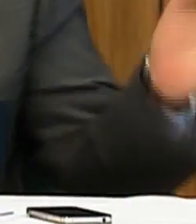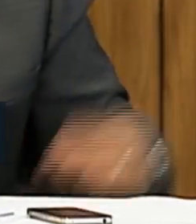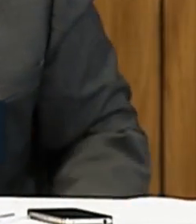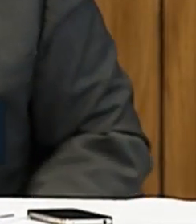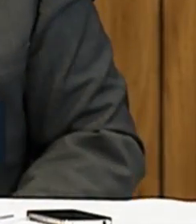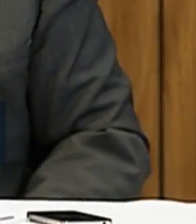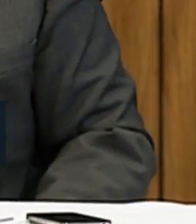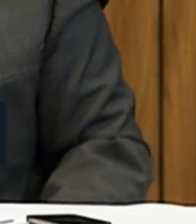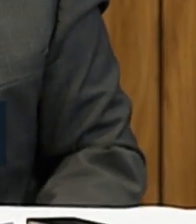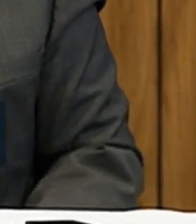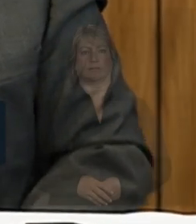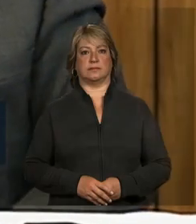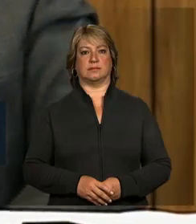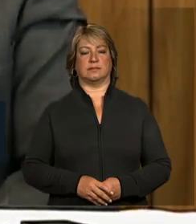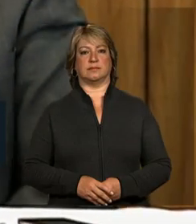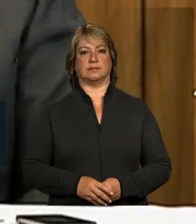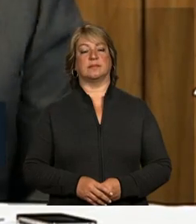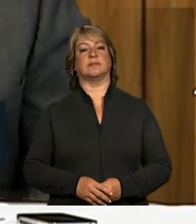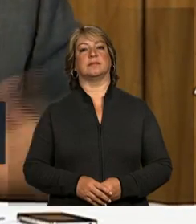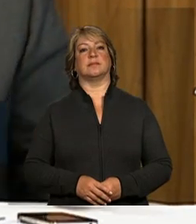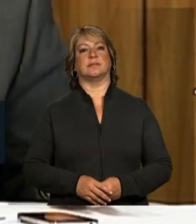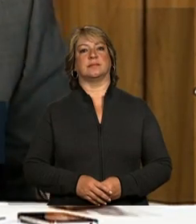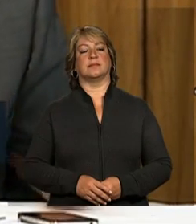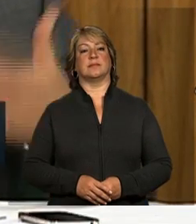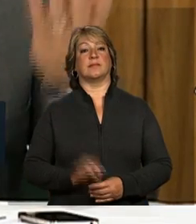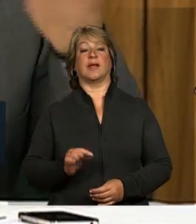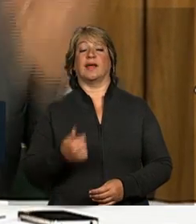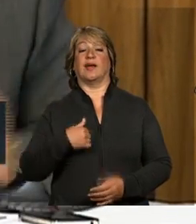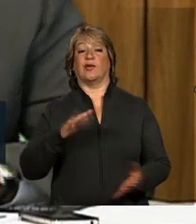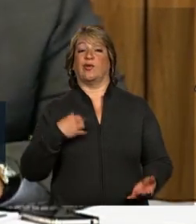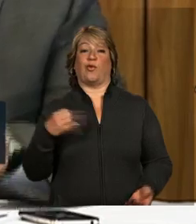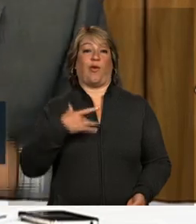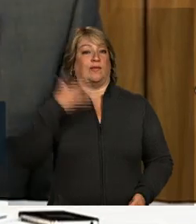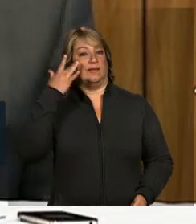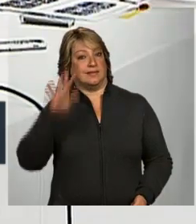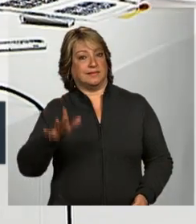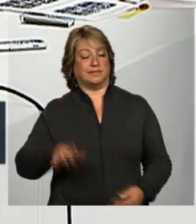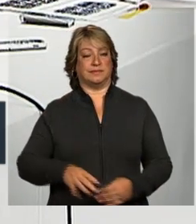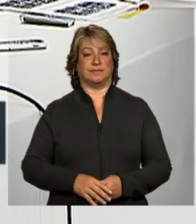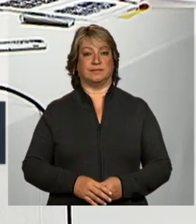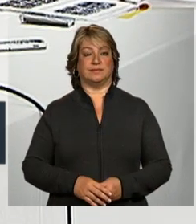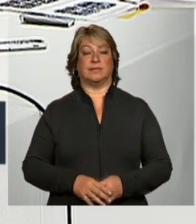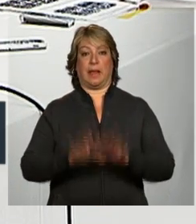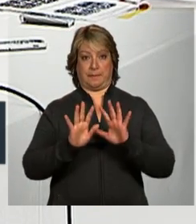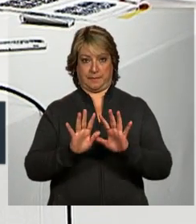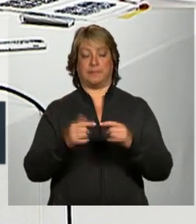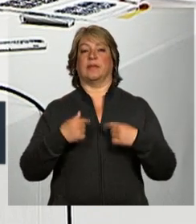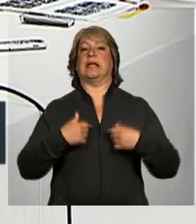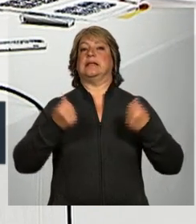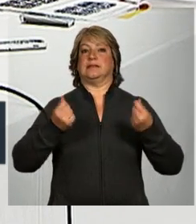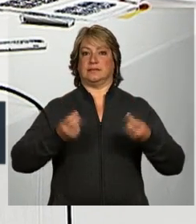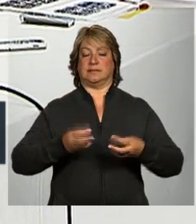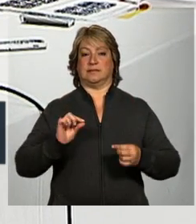pergunta Passos Oi eu sou novo eu não deixa deixa eu só fazer não